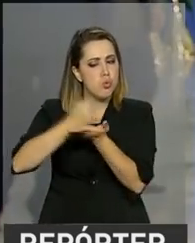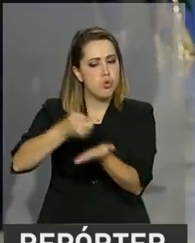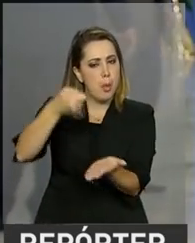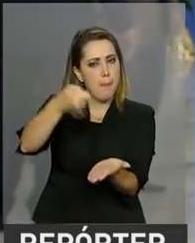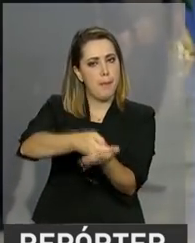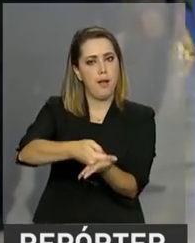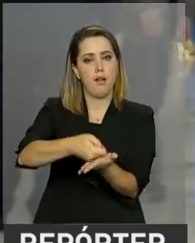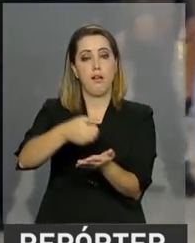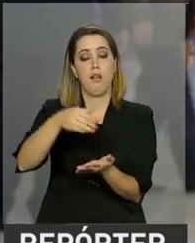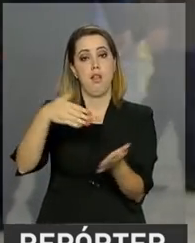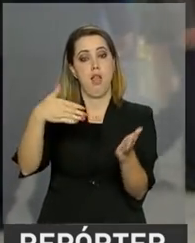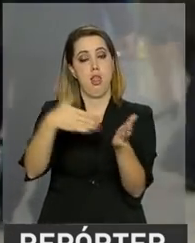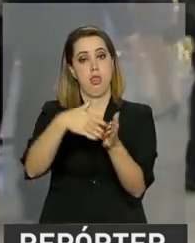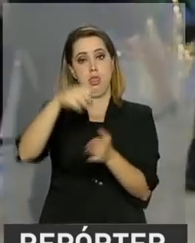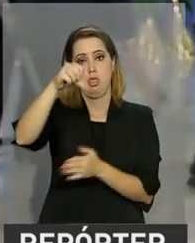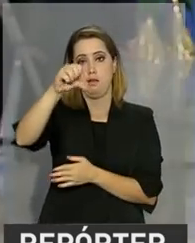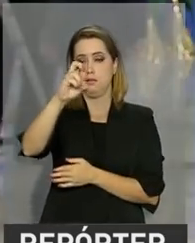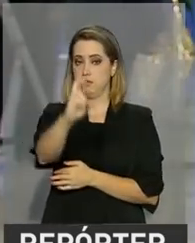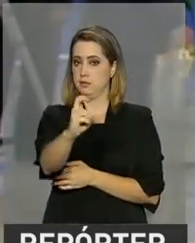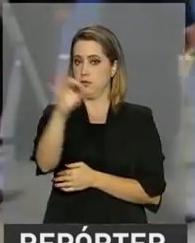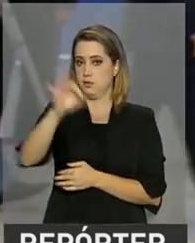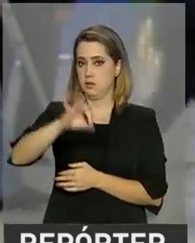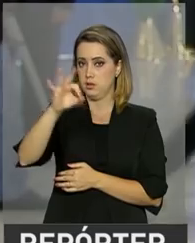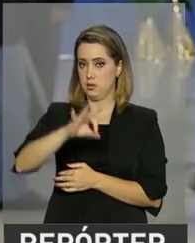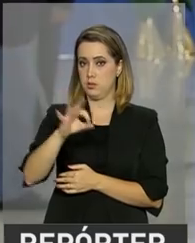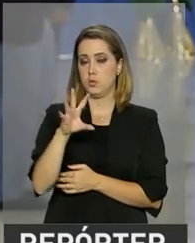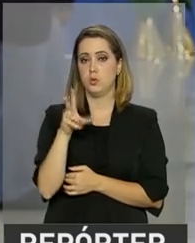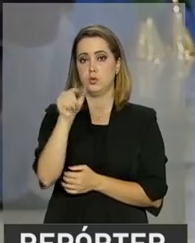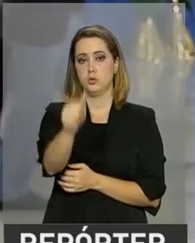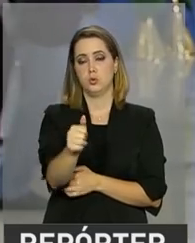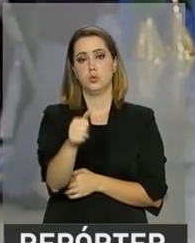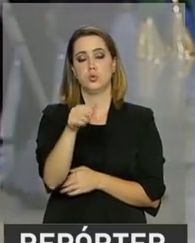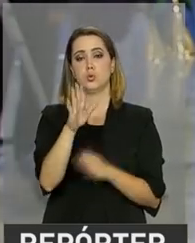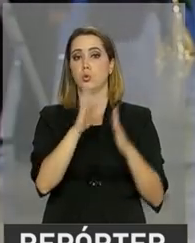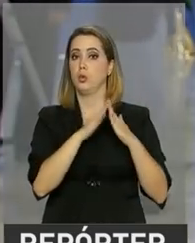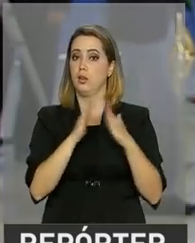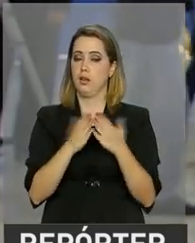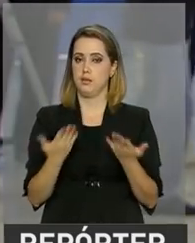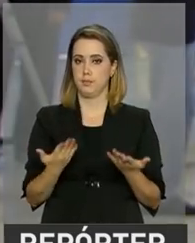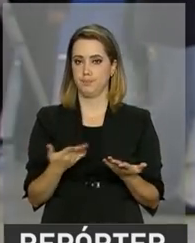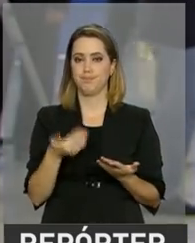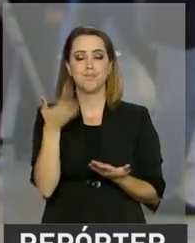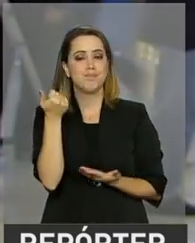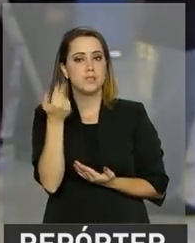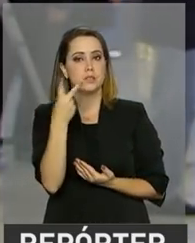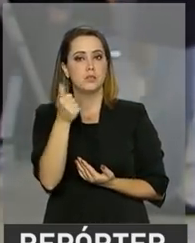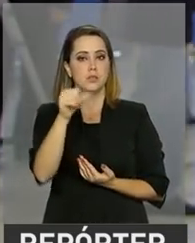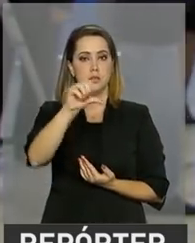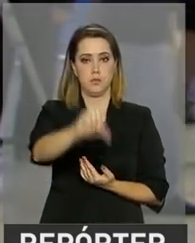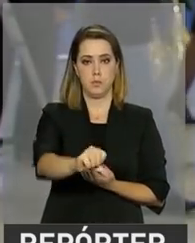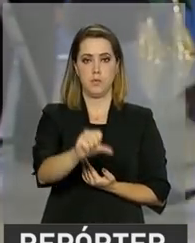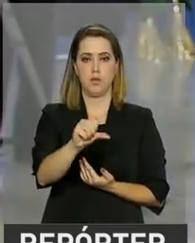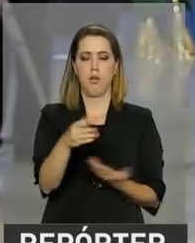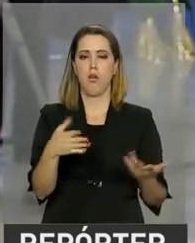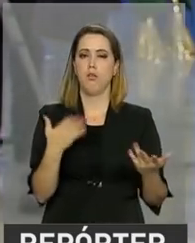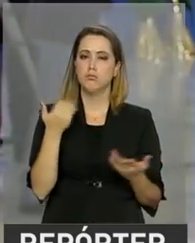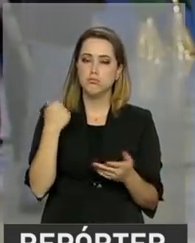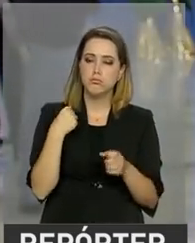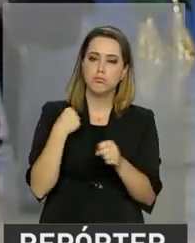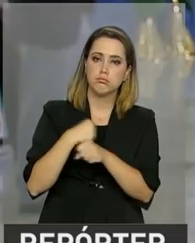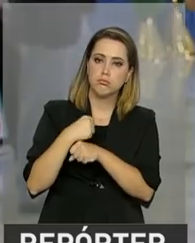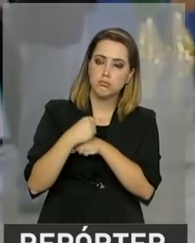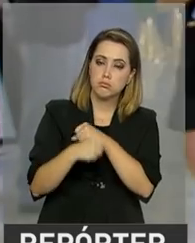pagar até 95% do valor do imóvel. Entre 2009, quando foi lançado, e meados do ano